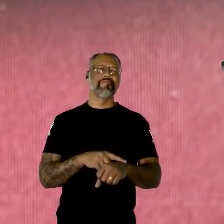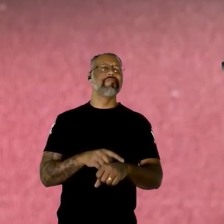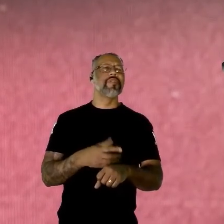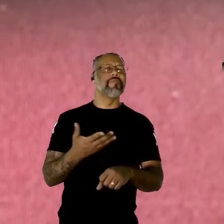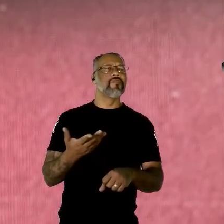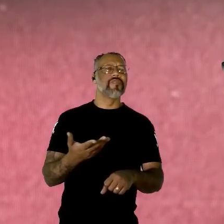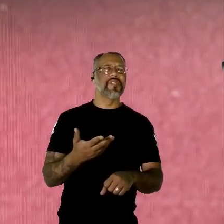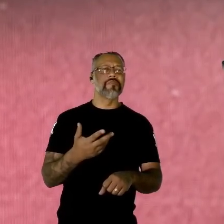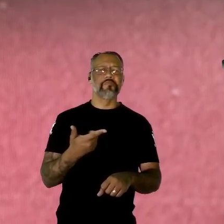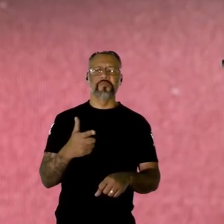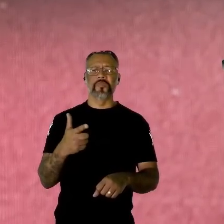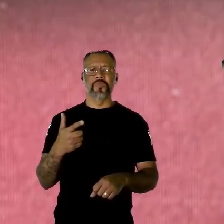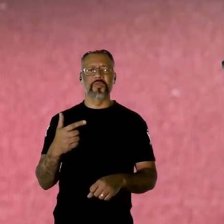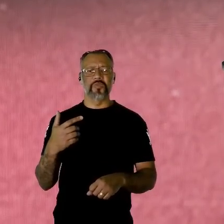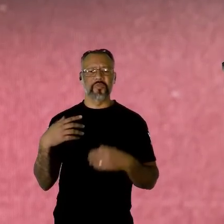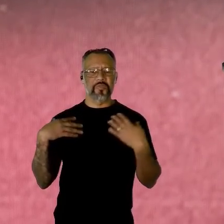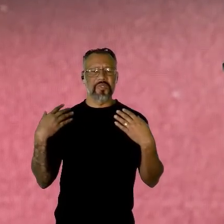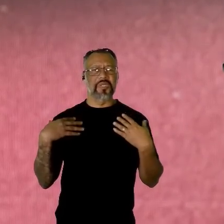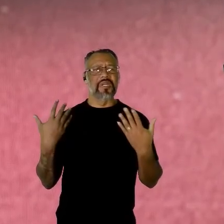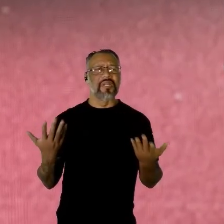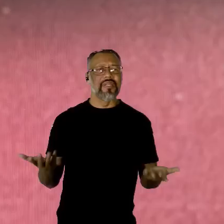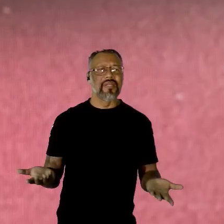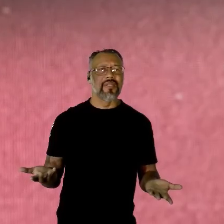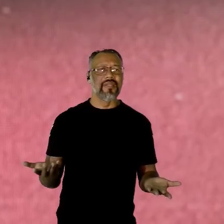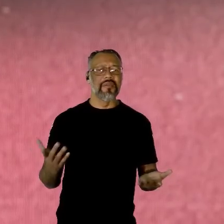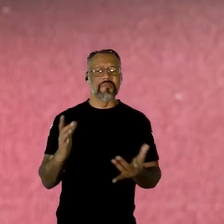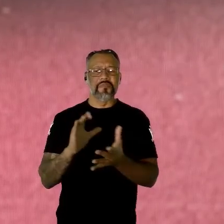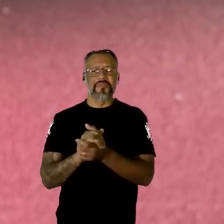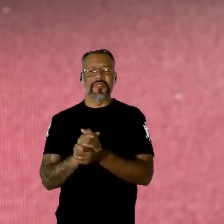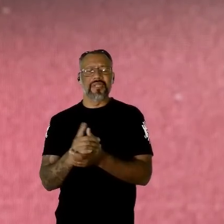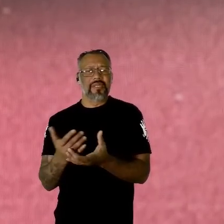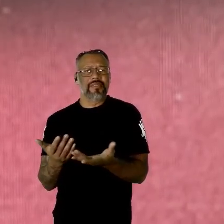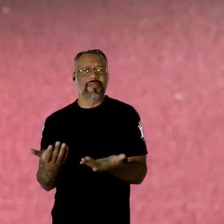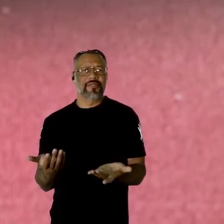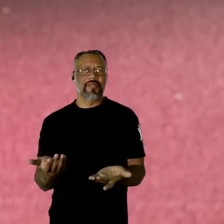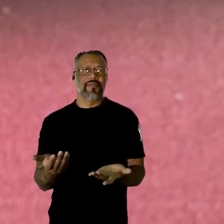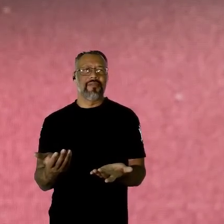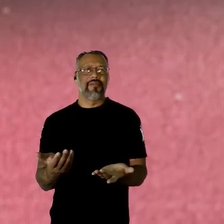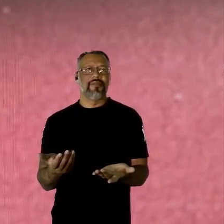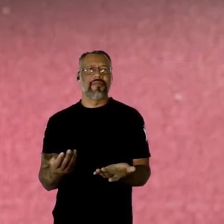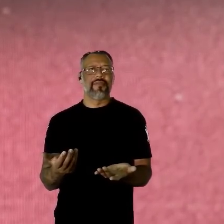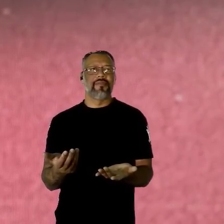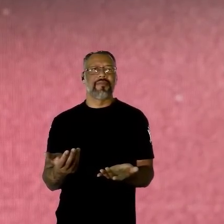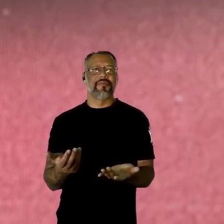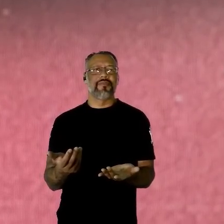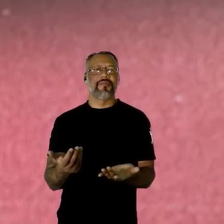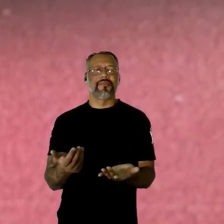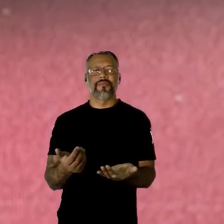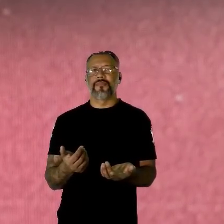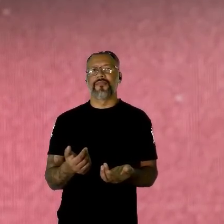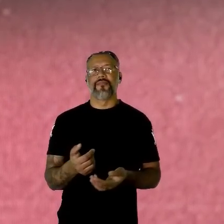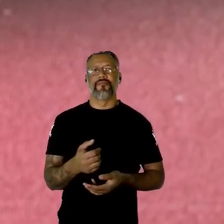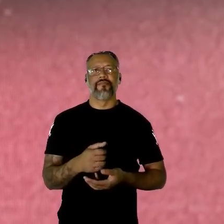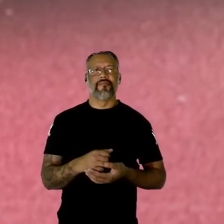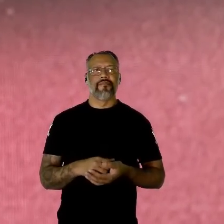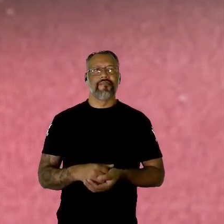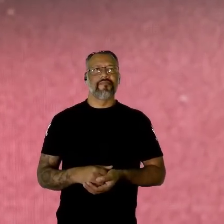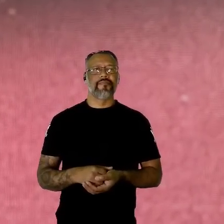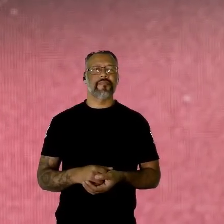que você ao lado da sua esposa do seu esposo não tem uma alegria de simplesmente dá risada fácil Sabe aquela risada